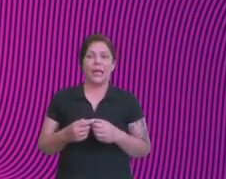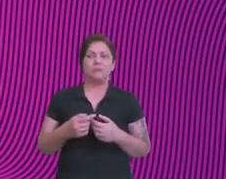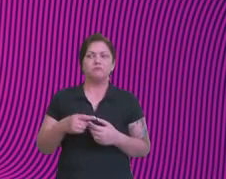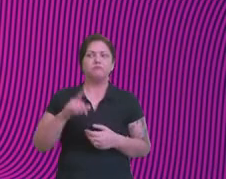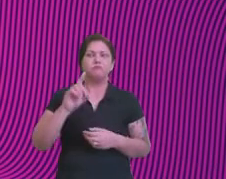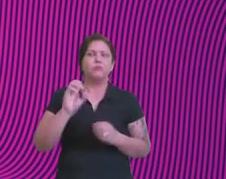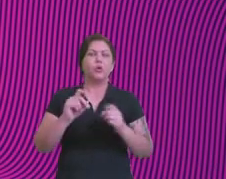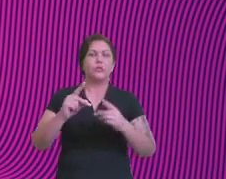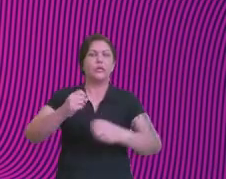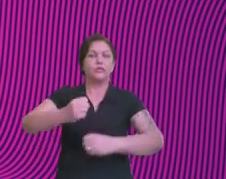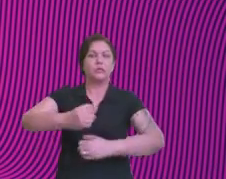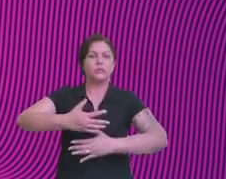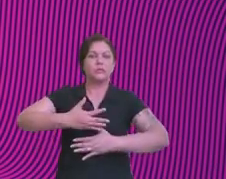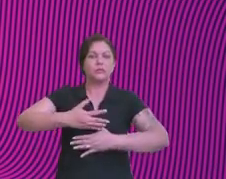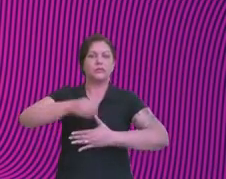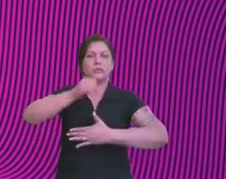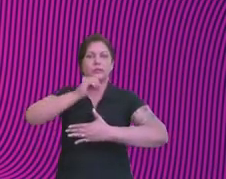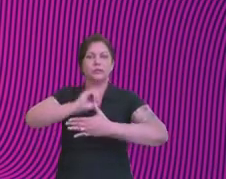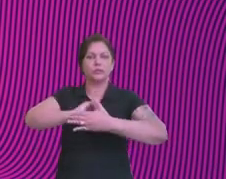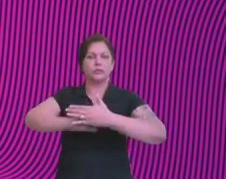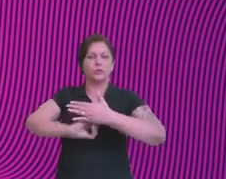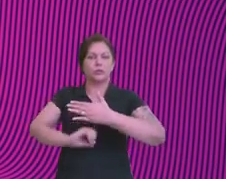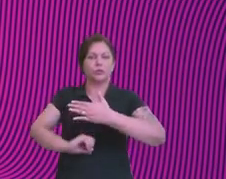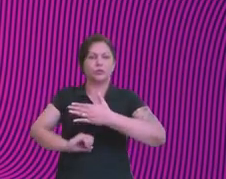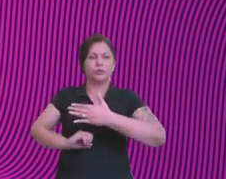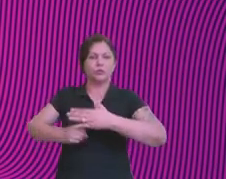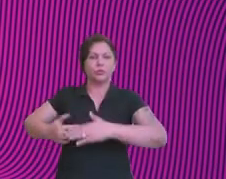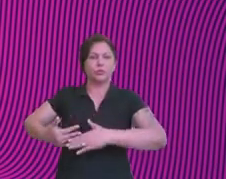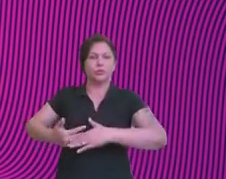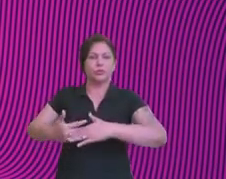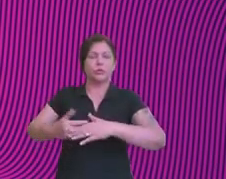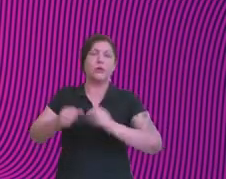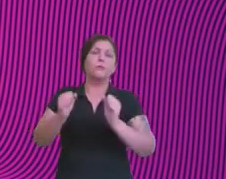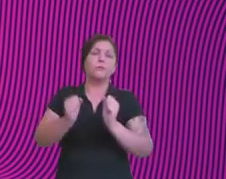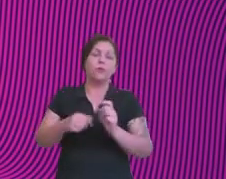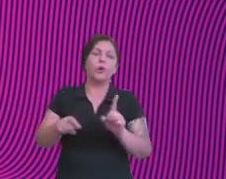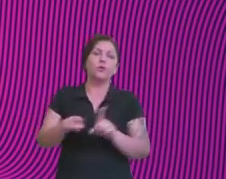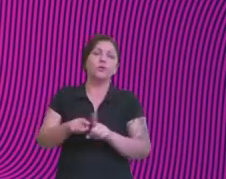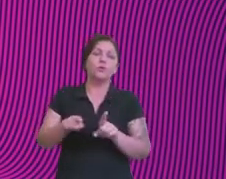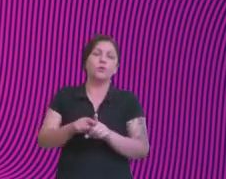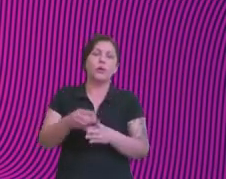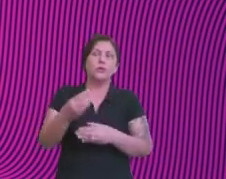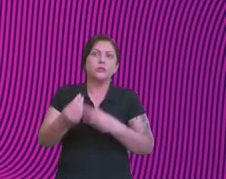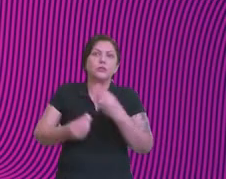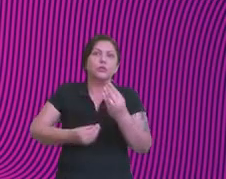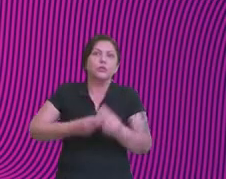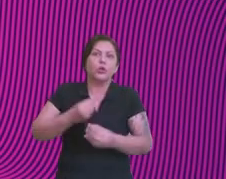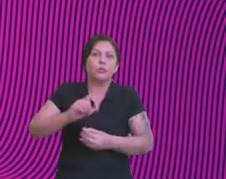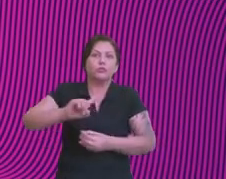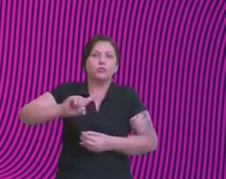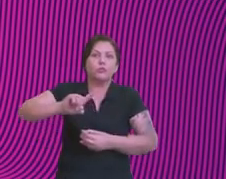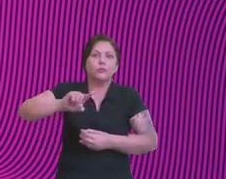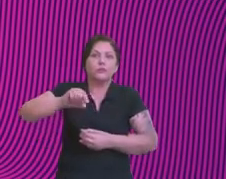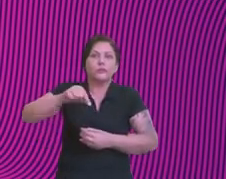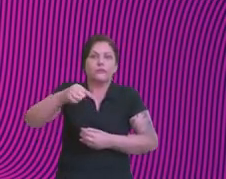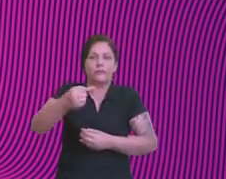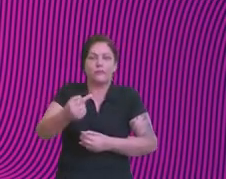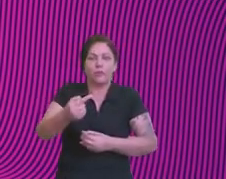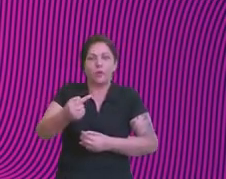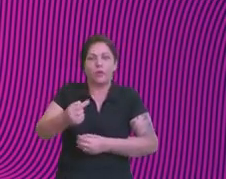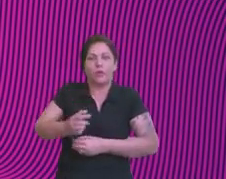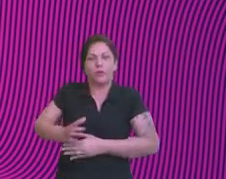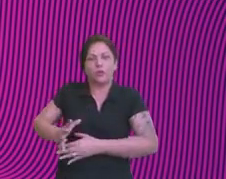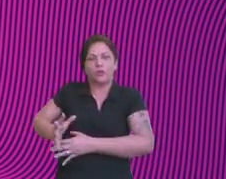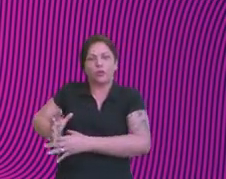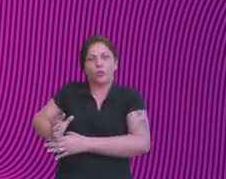como ajudar a cirurgia promovendo a hipertrofia do lobo remanescente futuro, caso ele